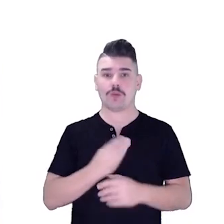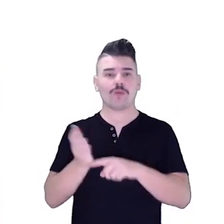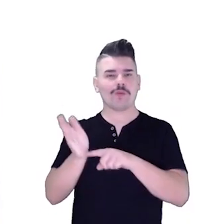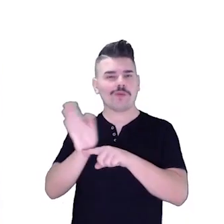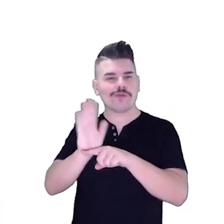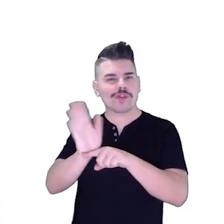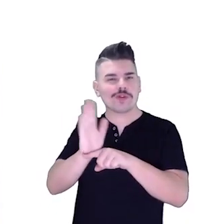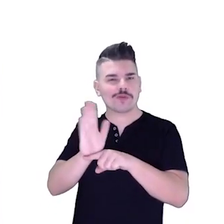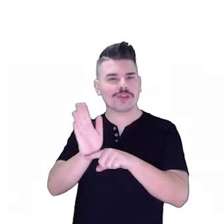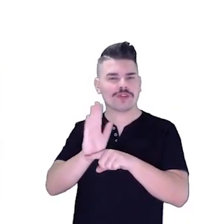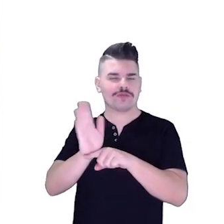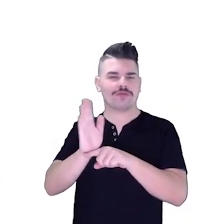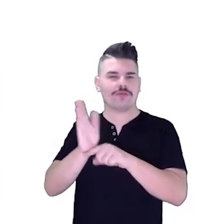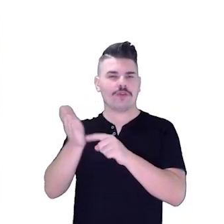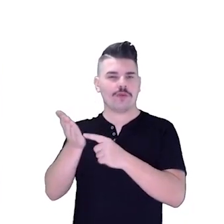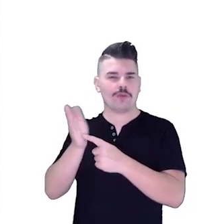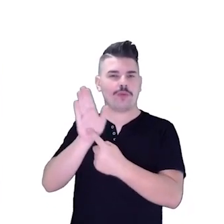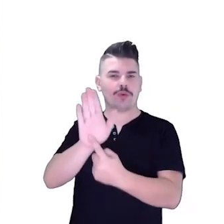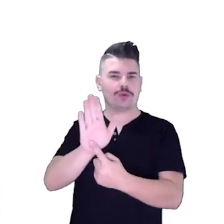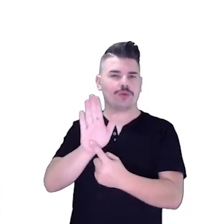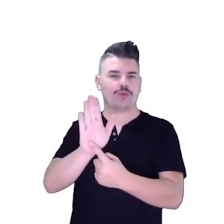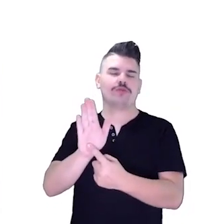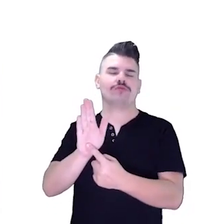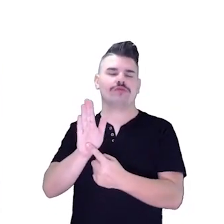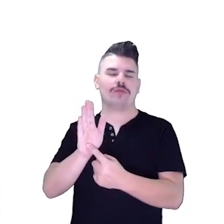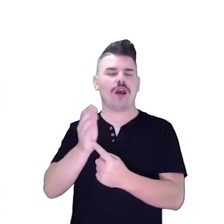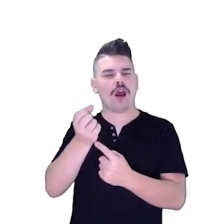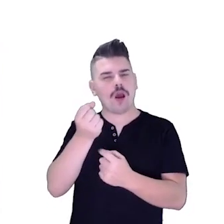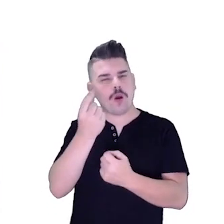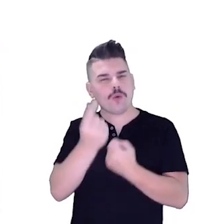que o filme foi exibido